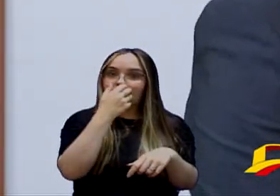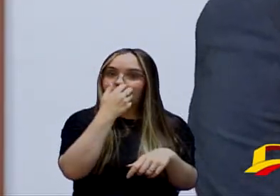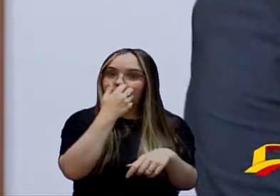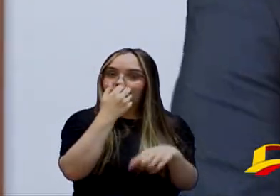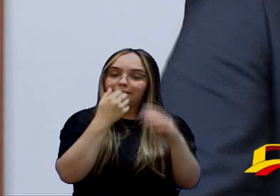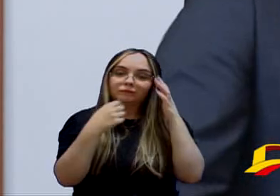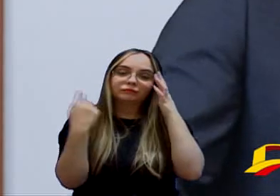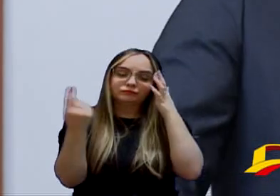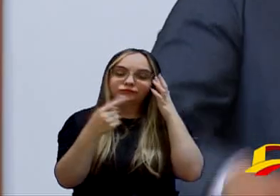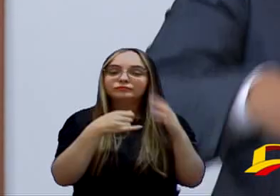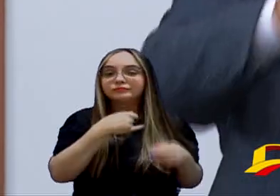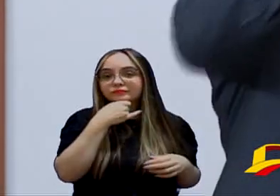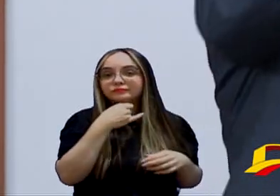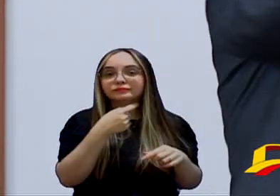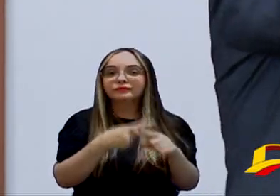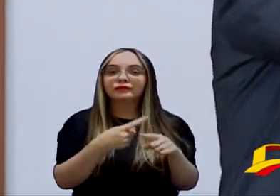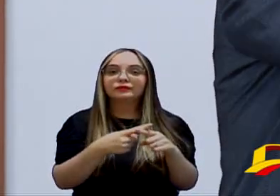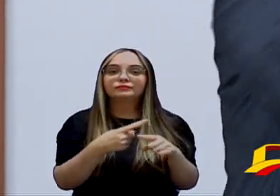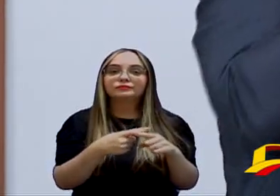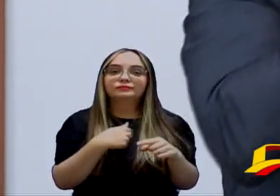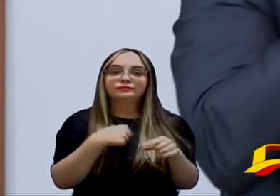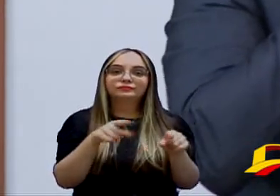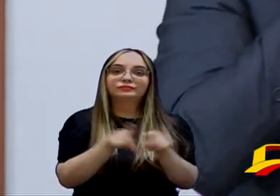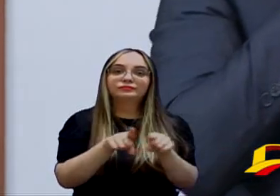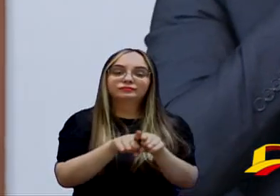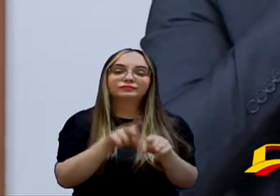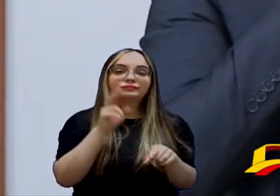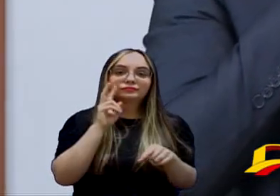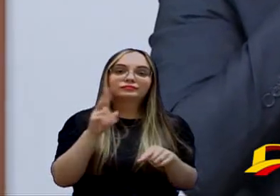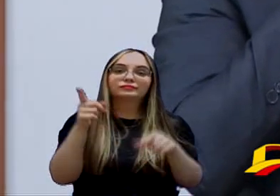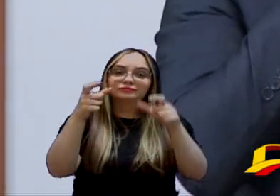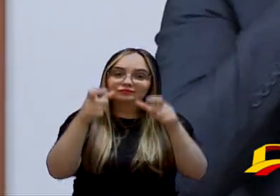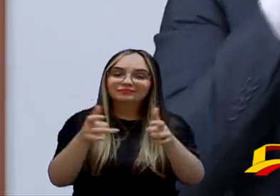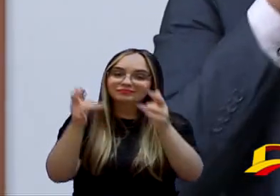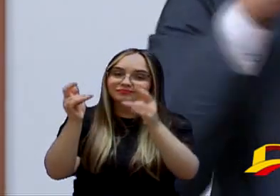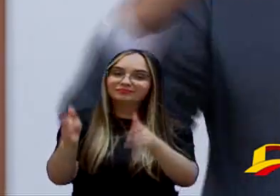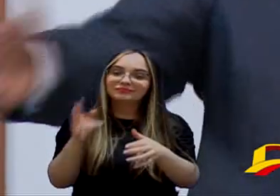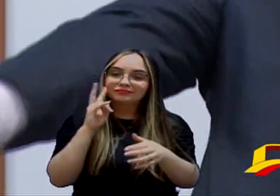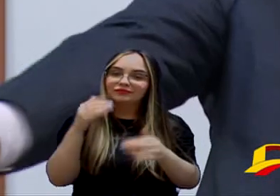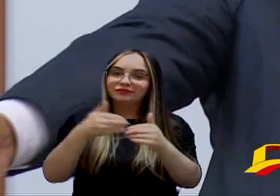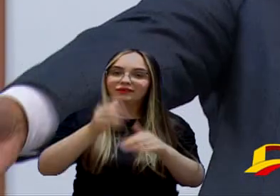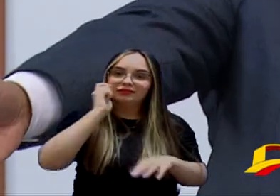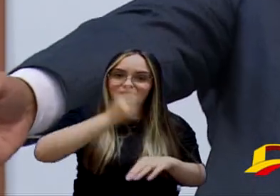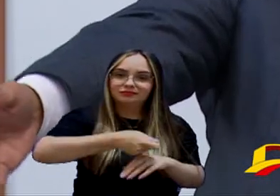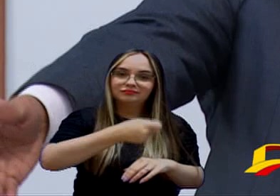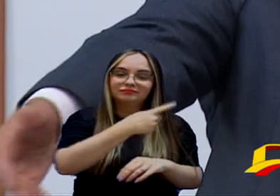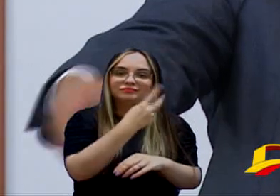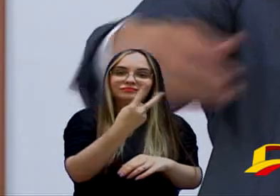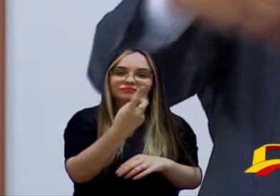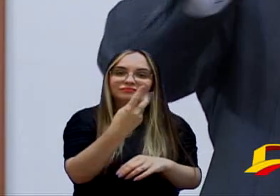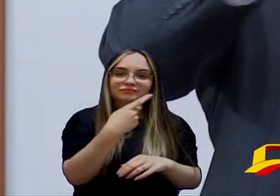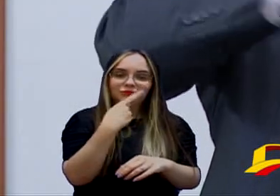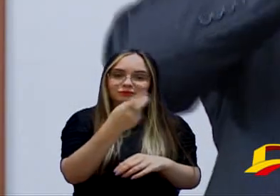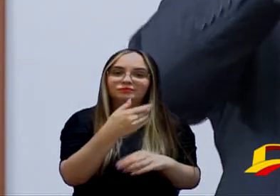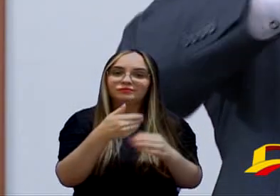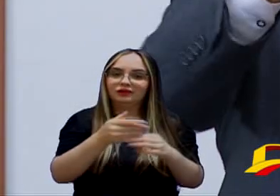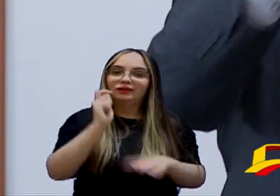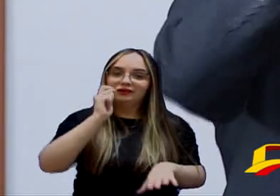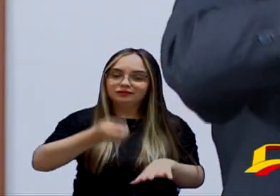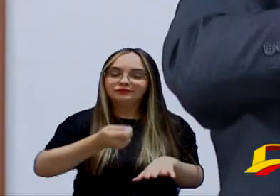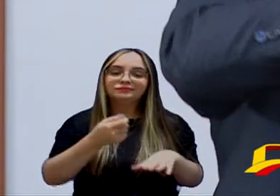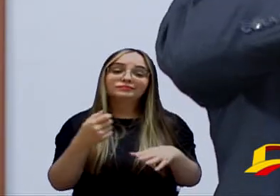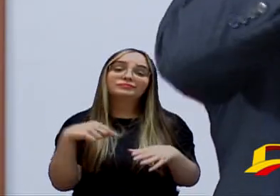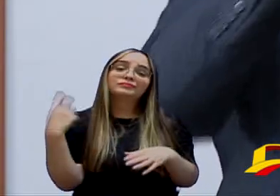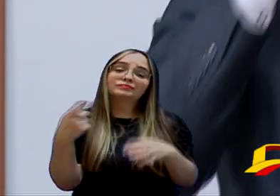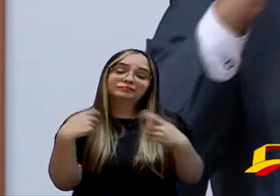a gente fica muito triste eu acabei também vendo o local que ele estava ele vai para leilão agora como Vereador aí te falou e temos que